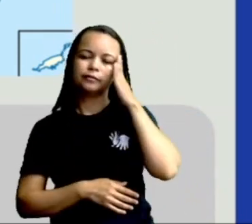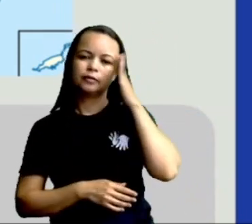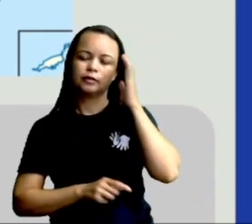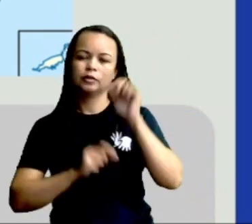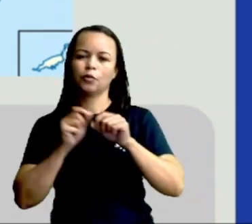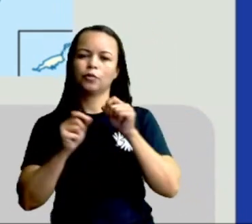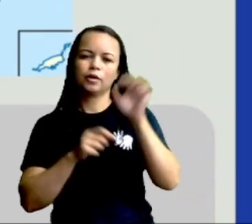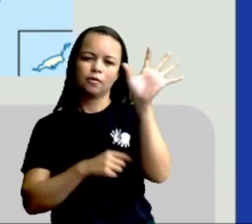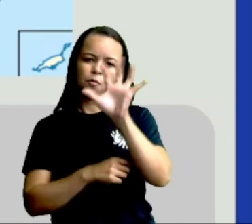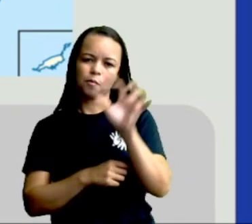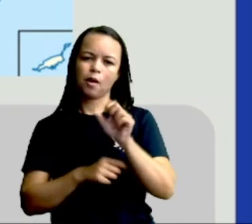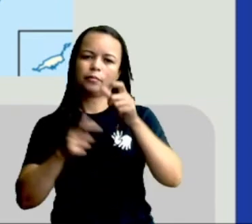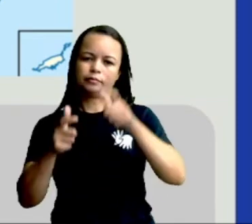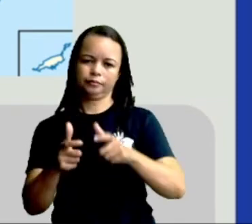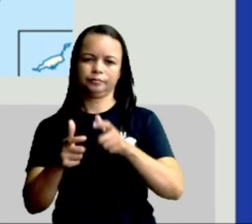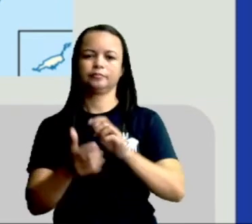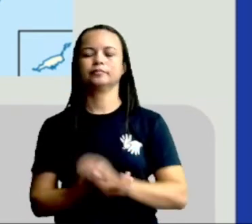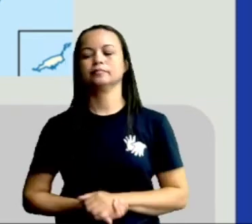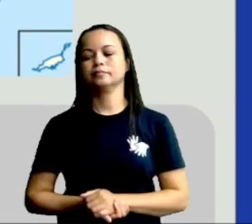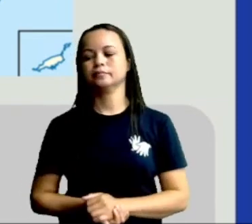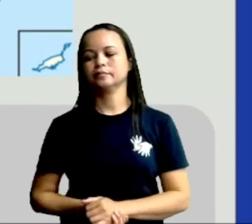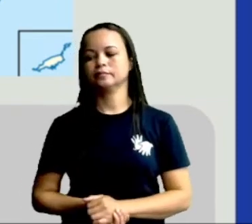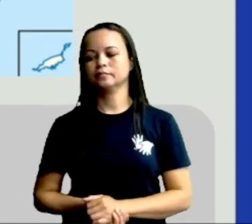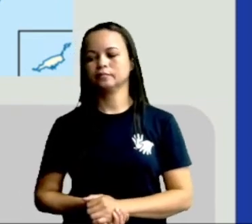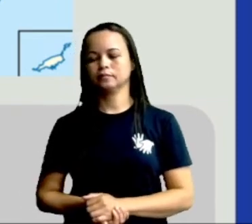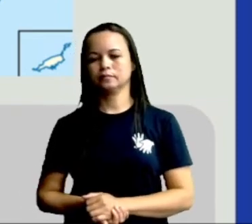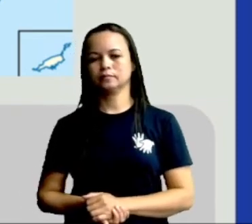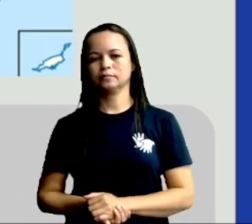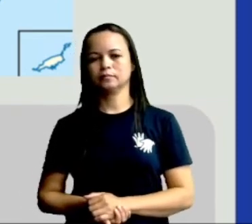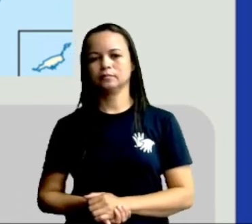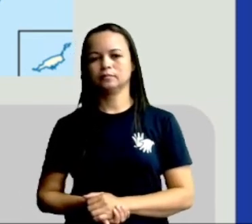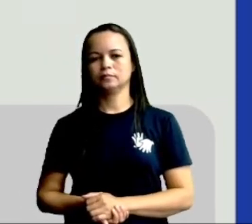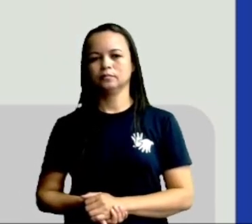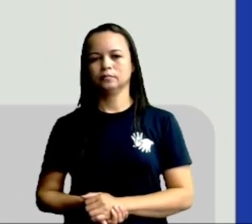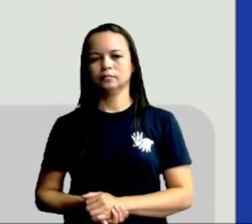entender o que é o mapa daquele lugar tá bom